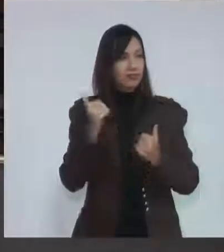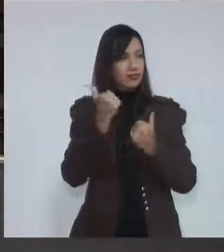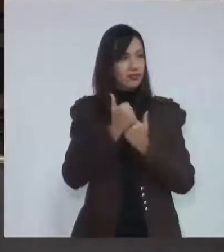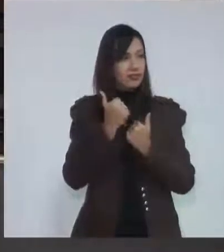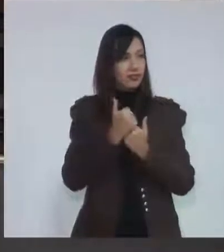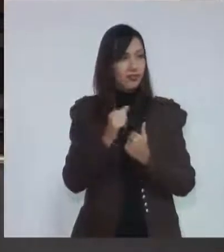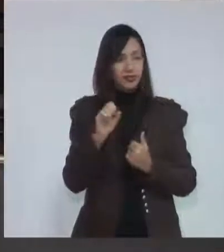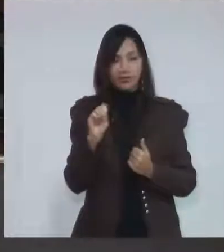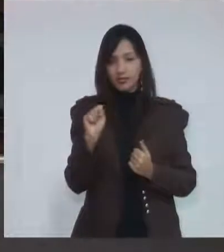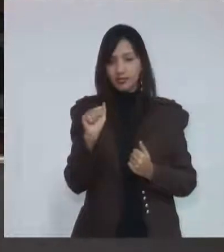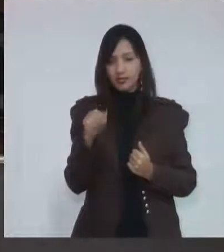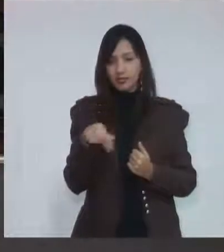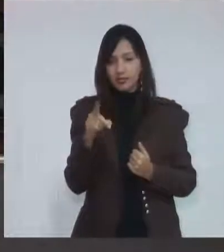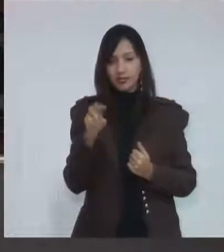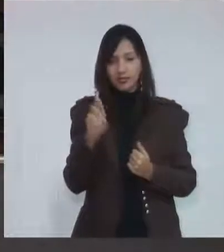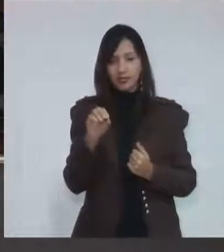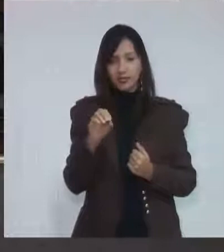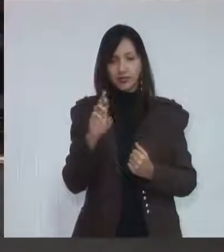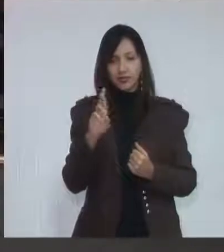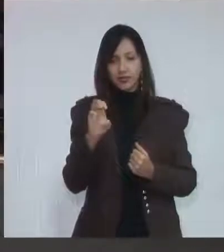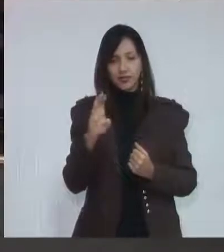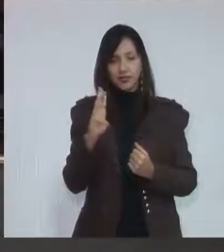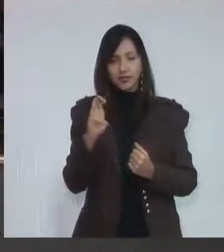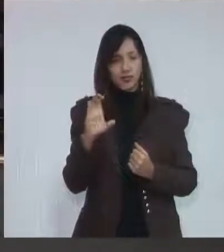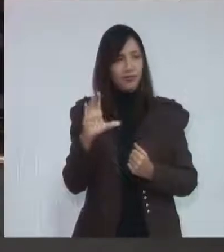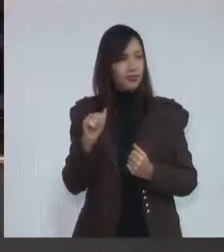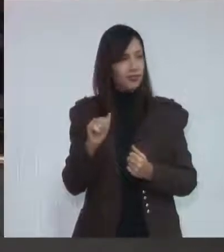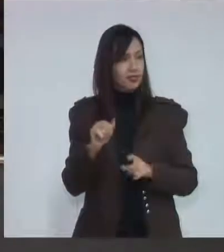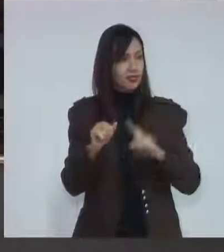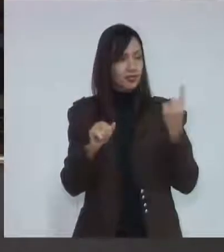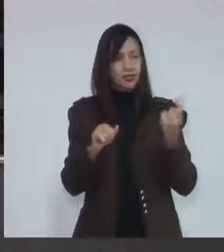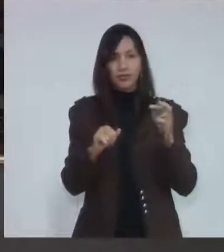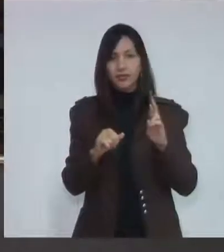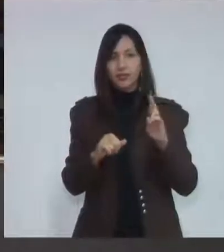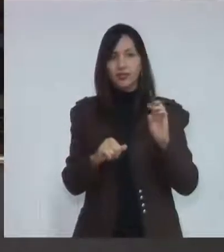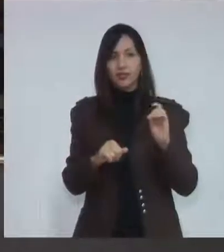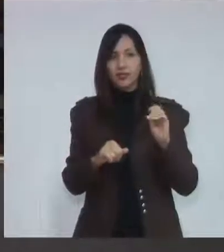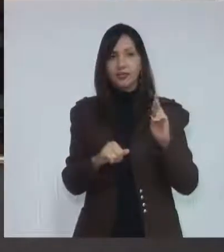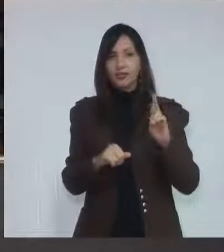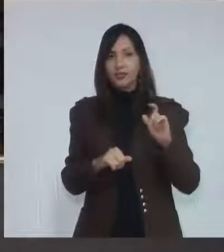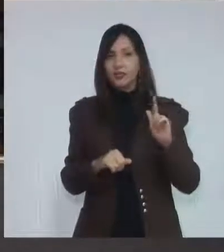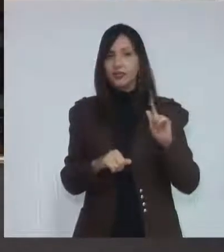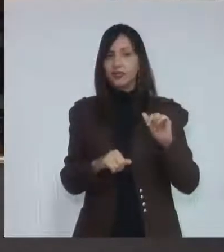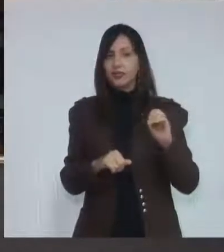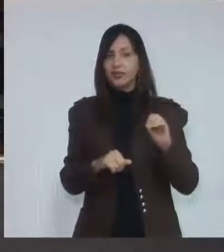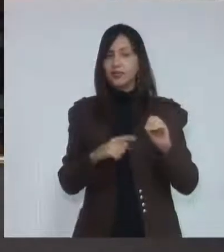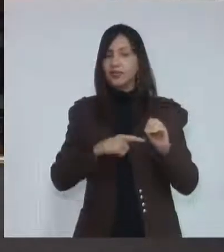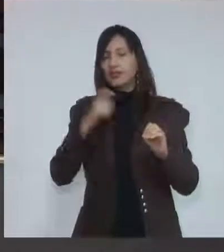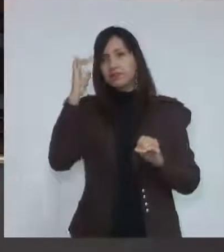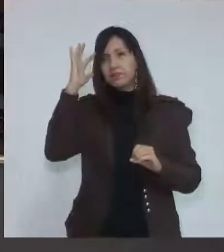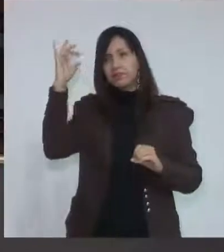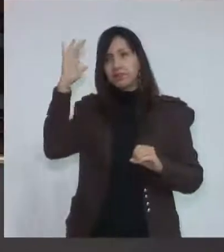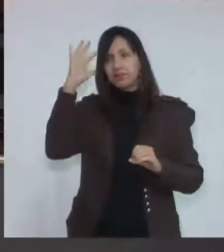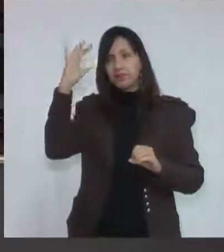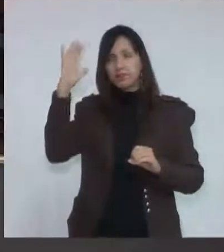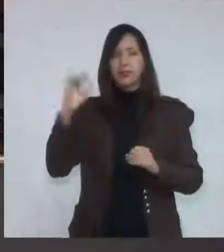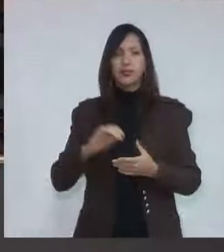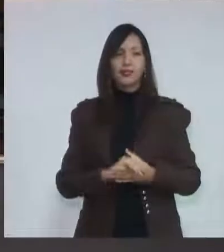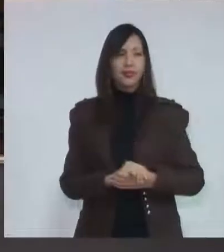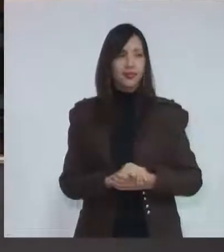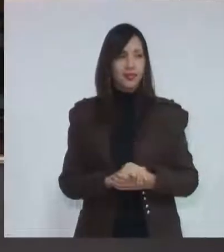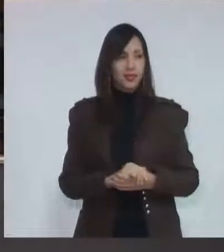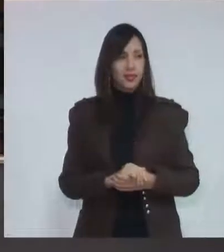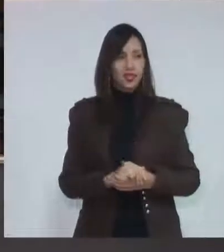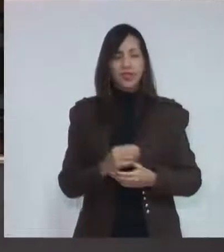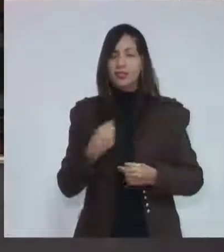Rebeca, vereador. Concedo a palavra. Com a palavra, o vereador Rodrigo Paixão. Eu estava imaginando, né?